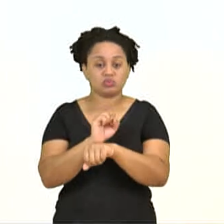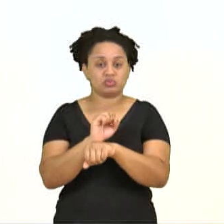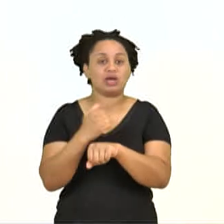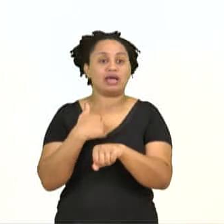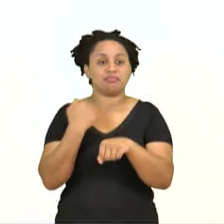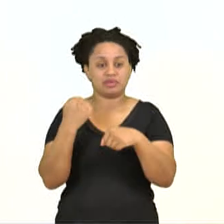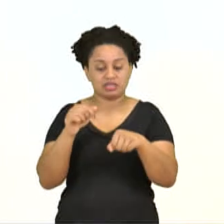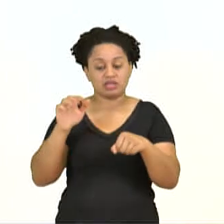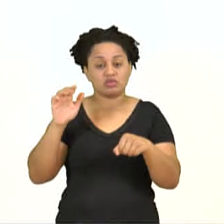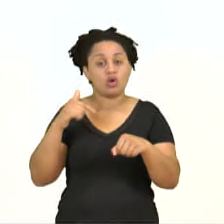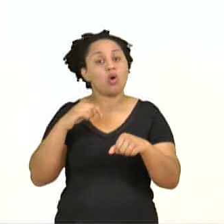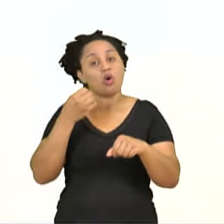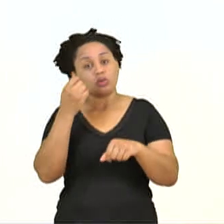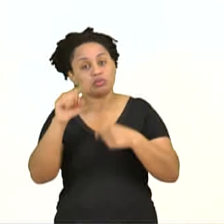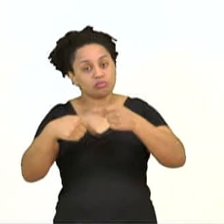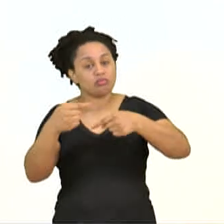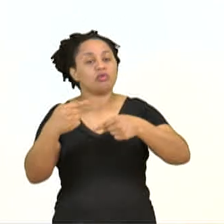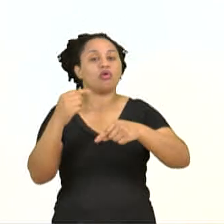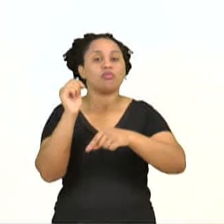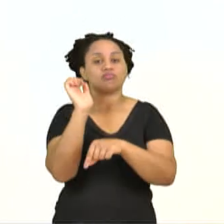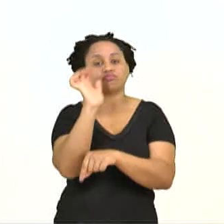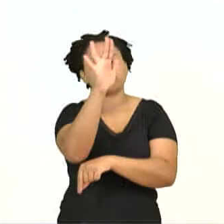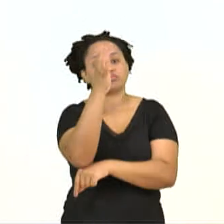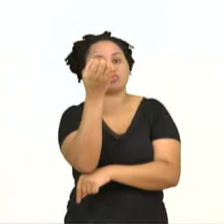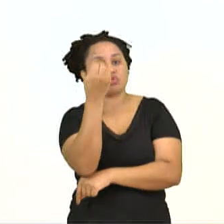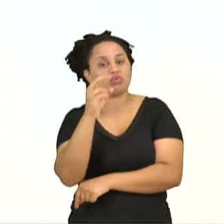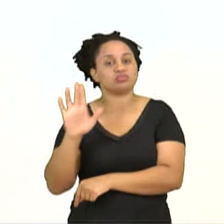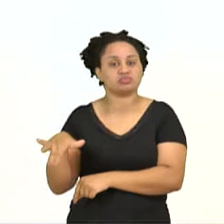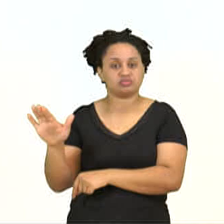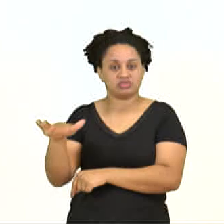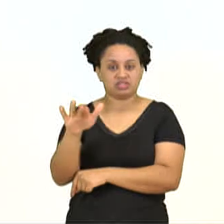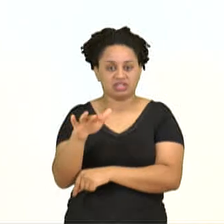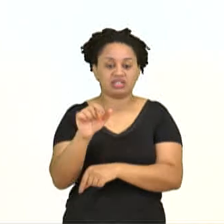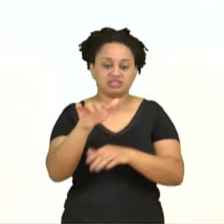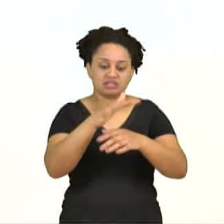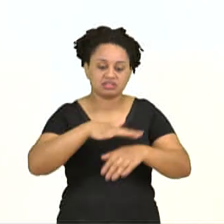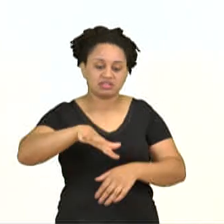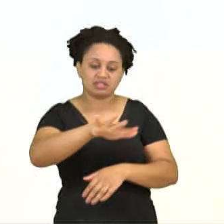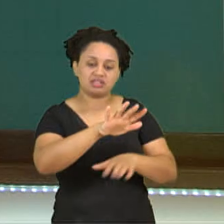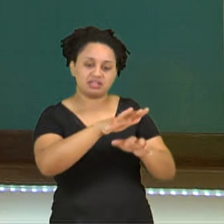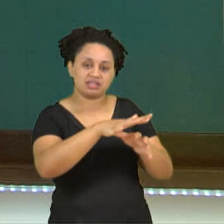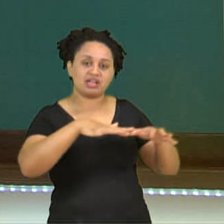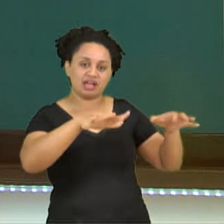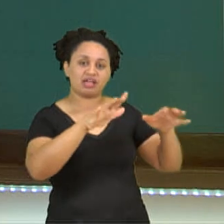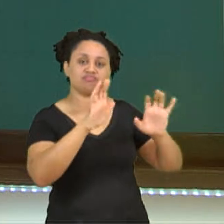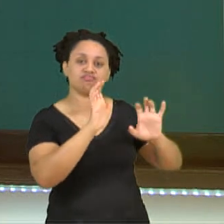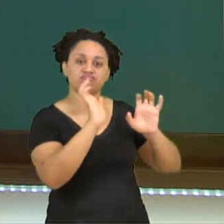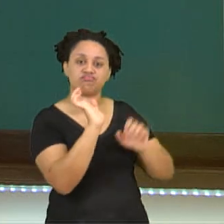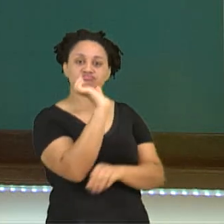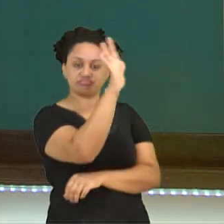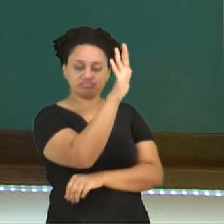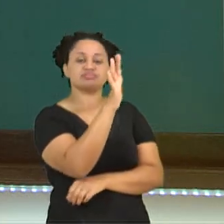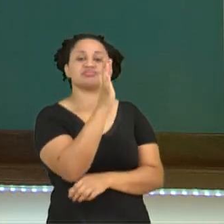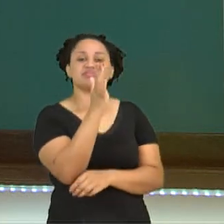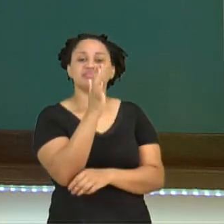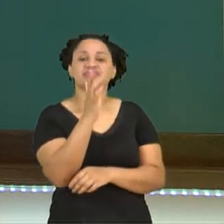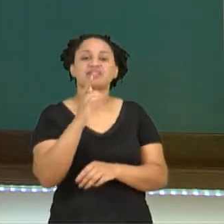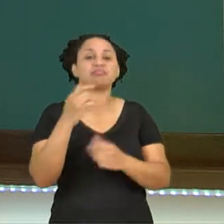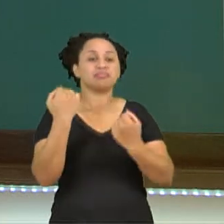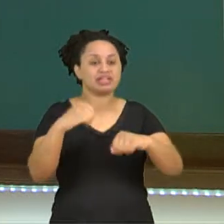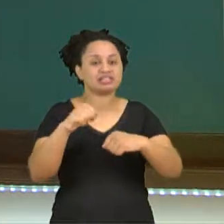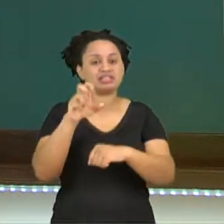na área do arremesso, você tem que ficar os 5 segundos. A mesma coisa no basquetebol